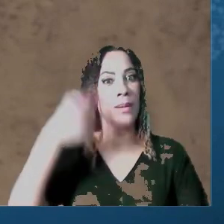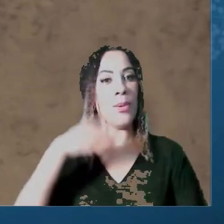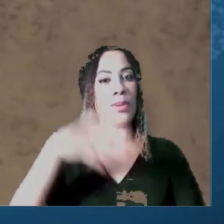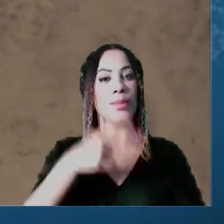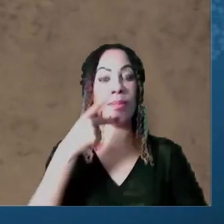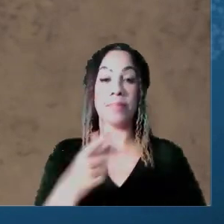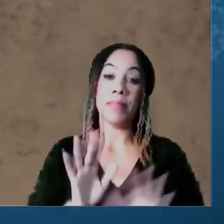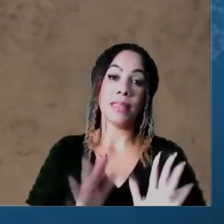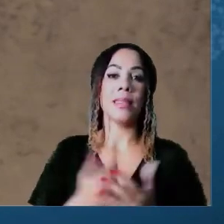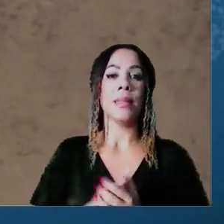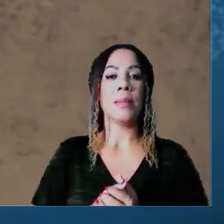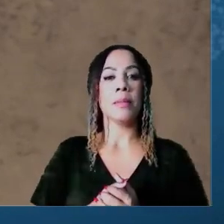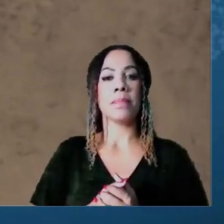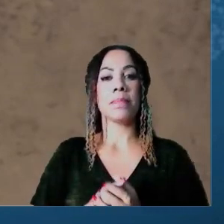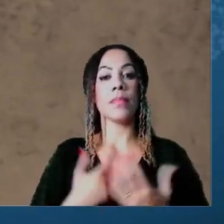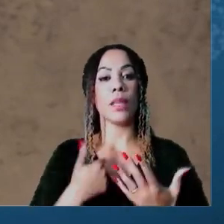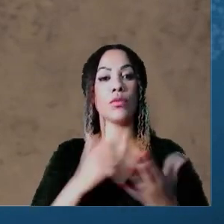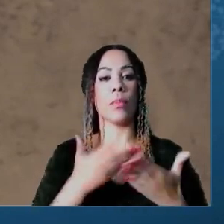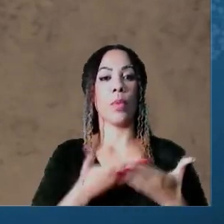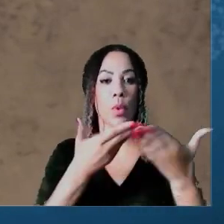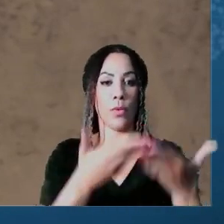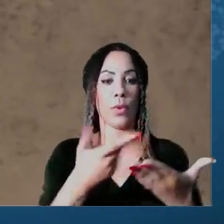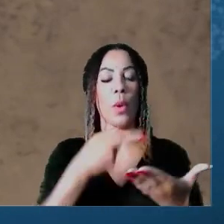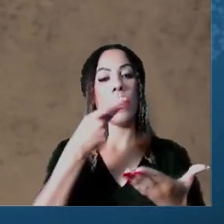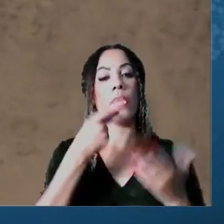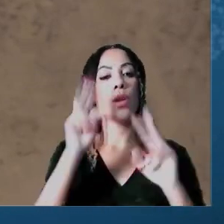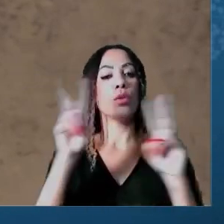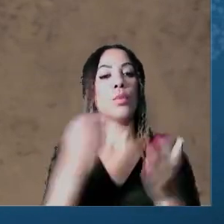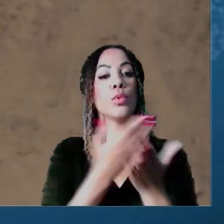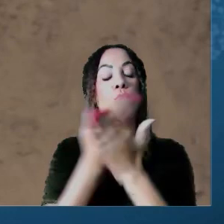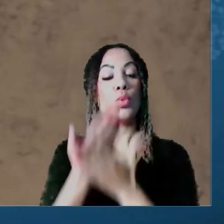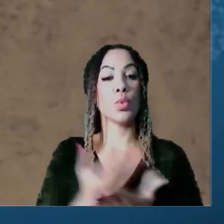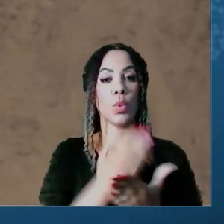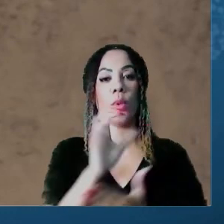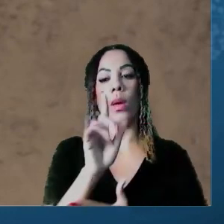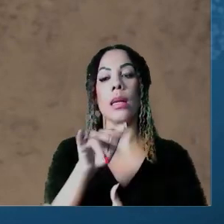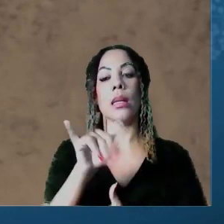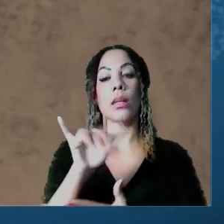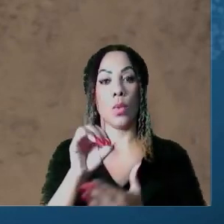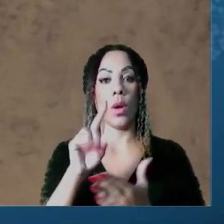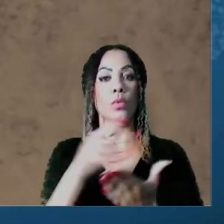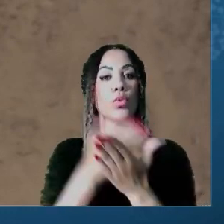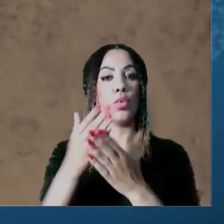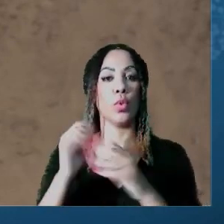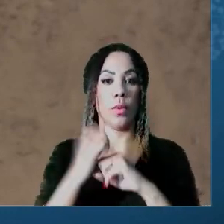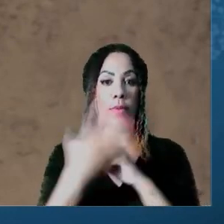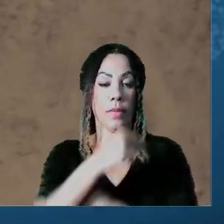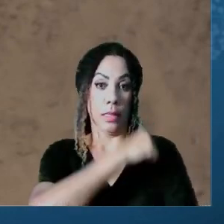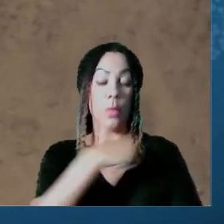enfim, eu fui convidada para falar sobre estudos clínicos de vacinas de Covid, e eu tenho 2